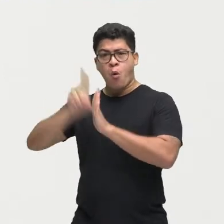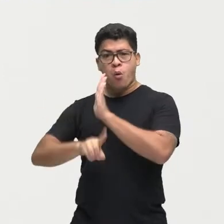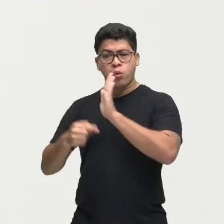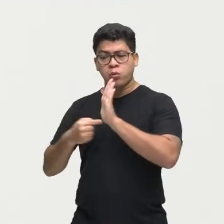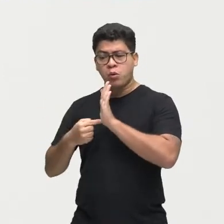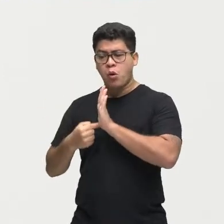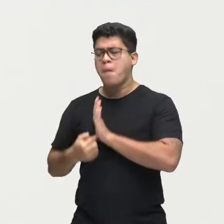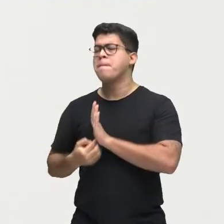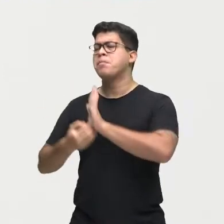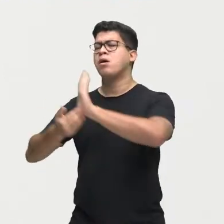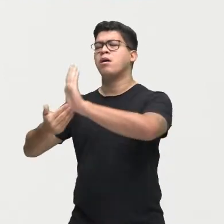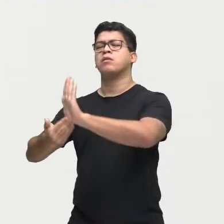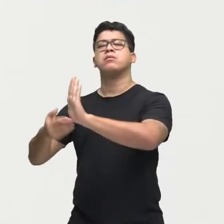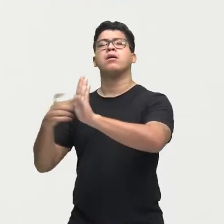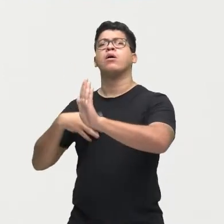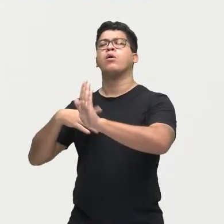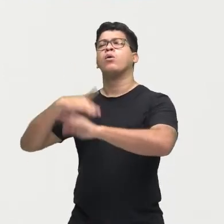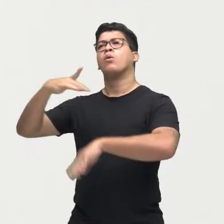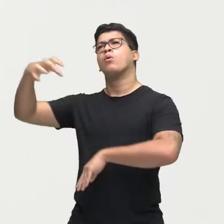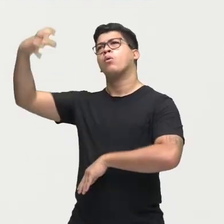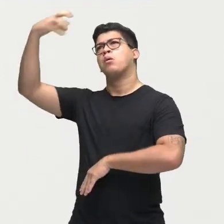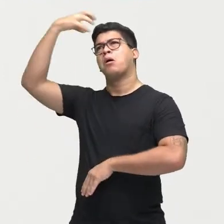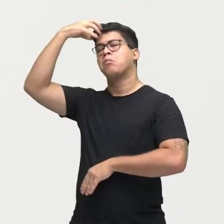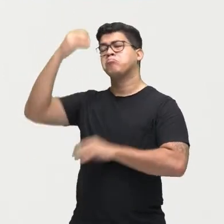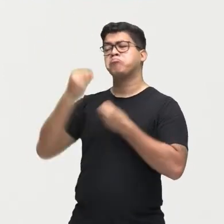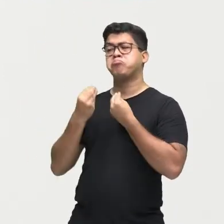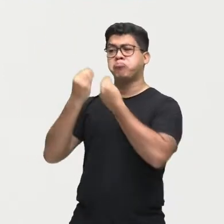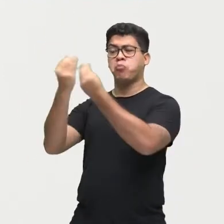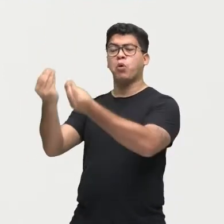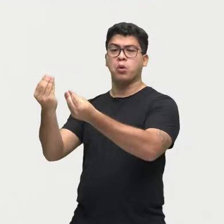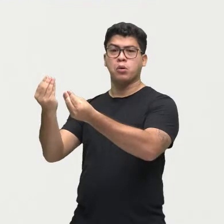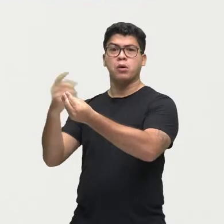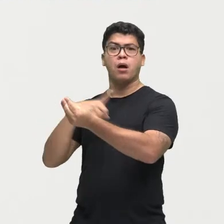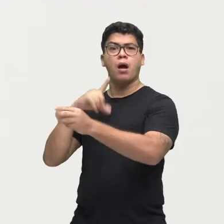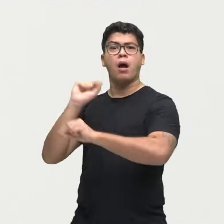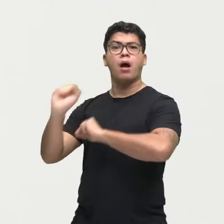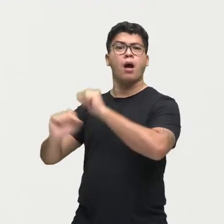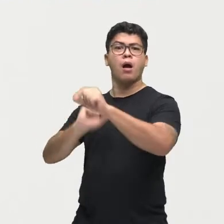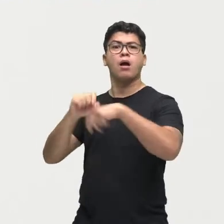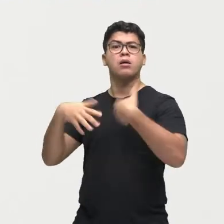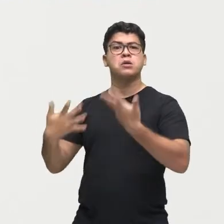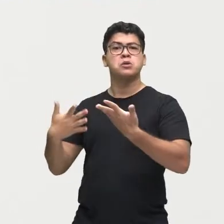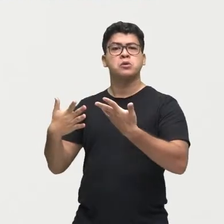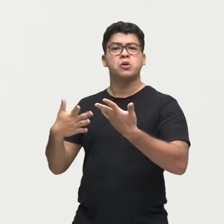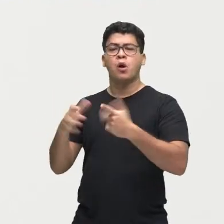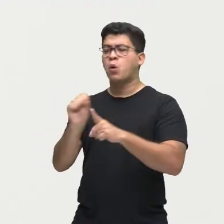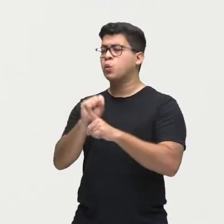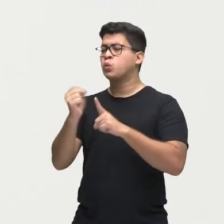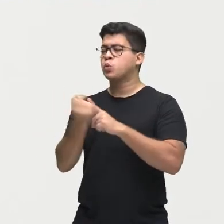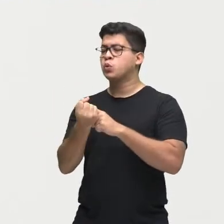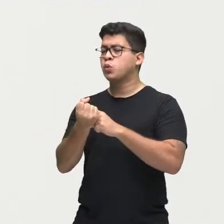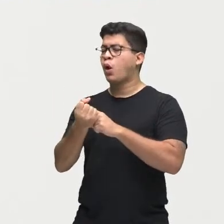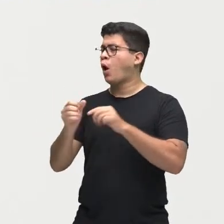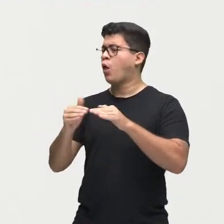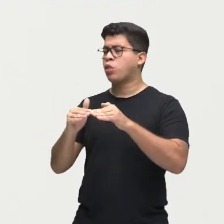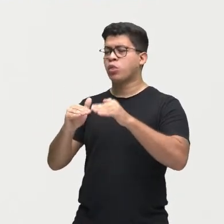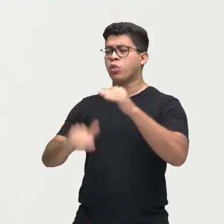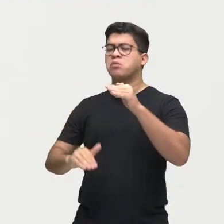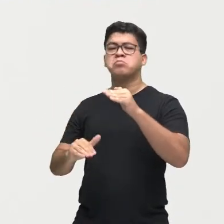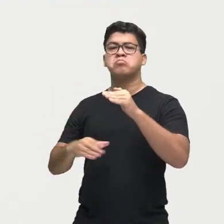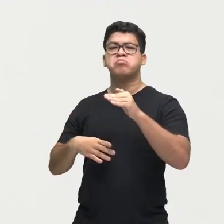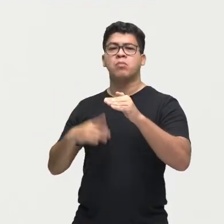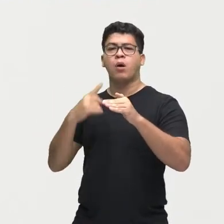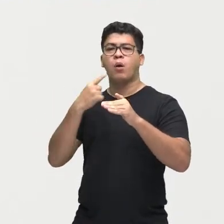dos meus direitos em favor de quem, meus queridos? Do rei, para manter a ordem social. Então o rei seria ali,